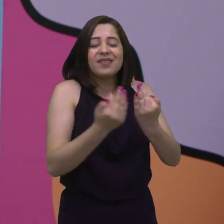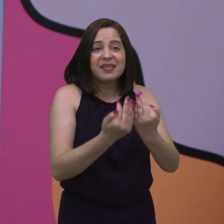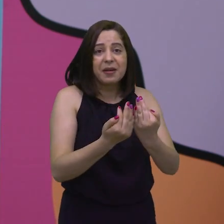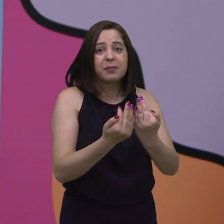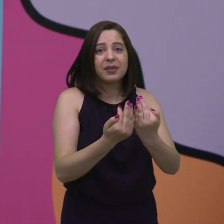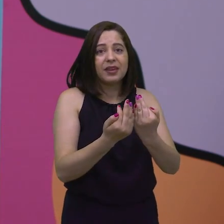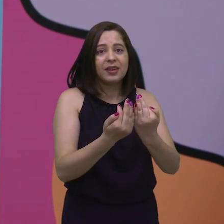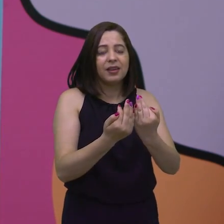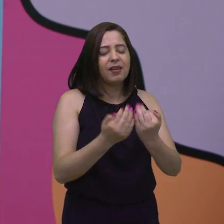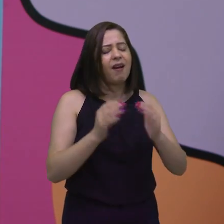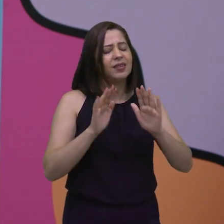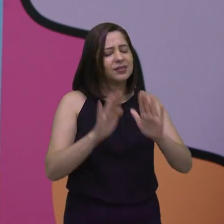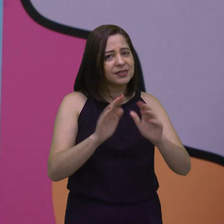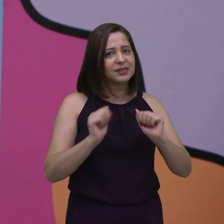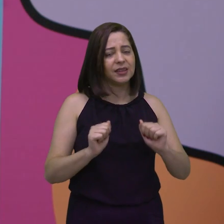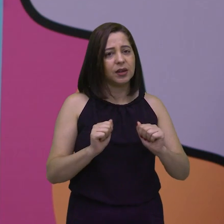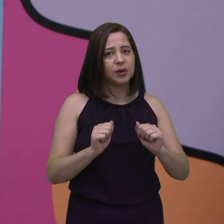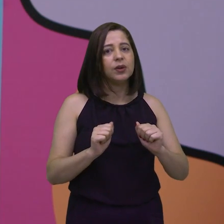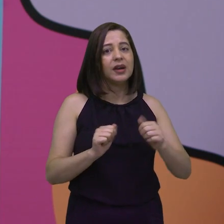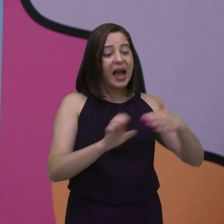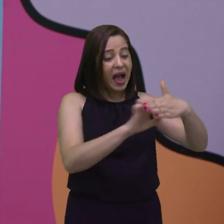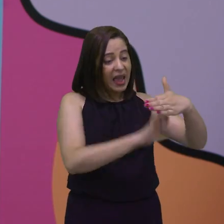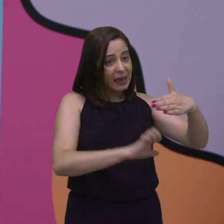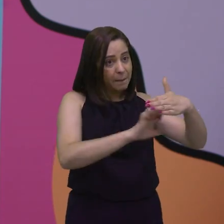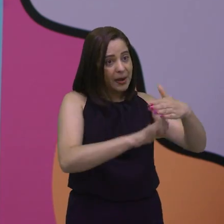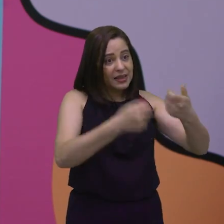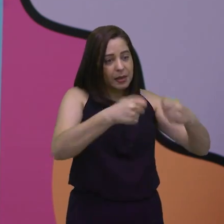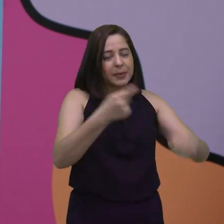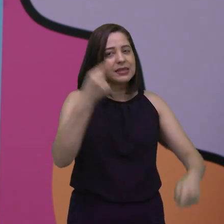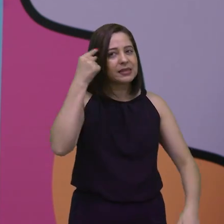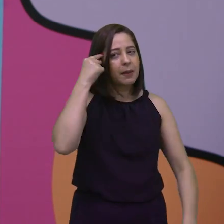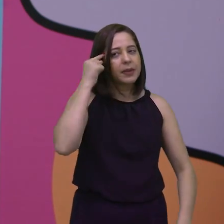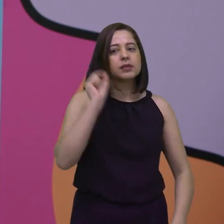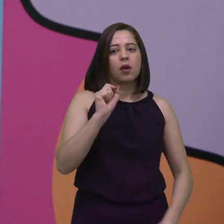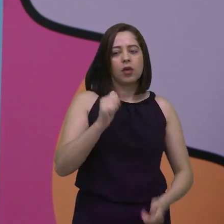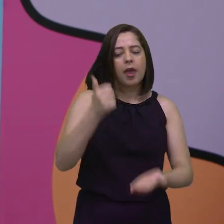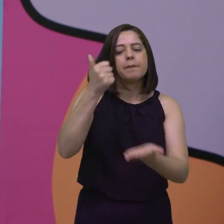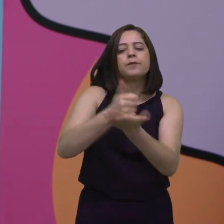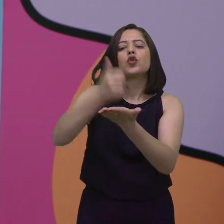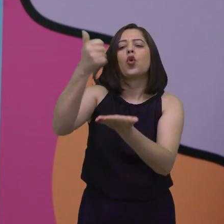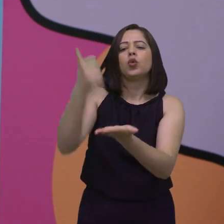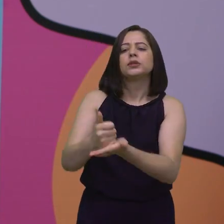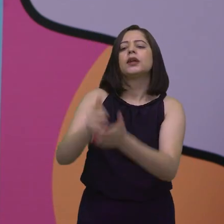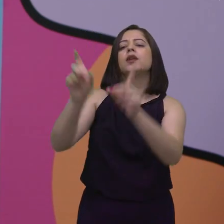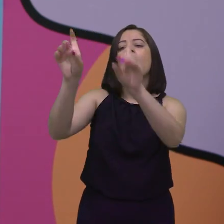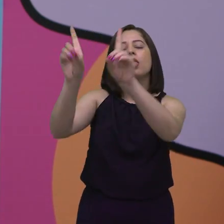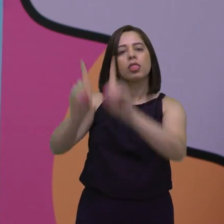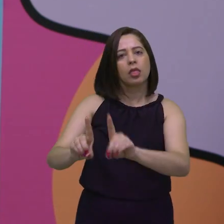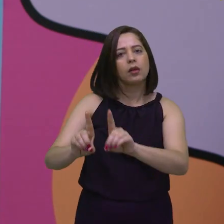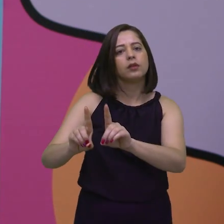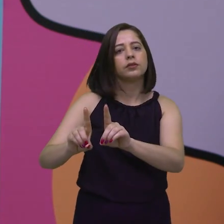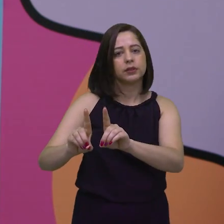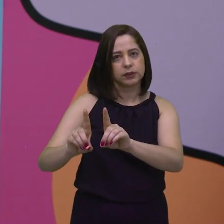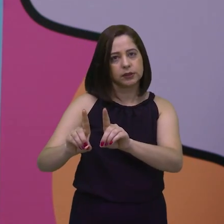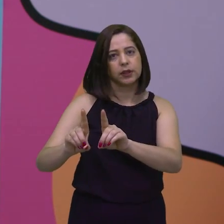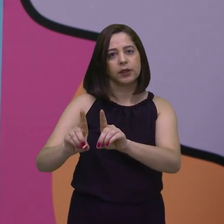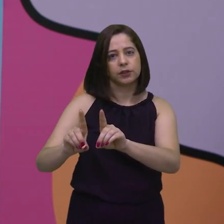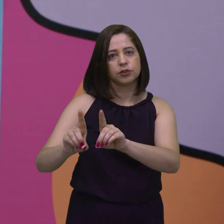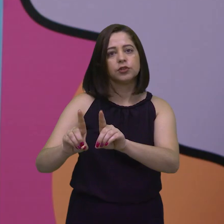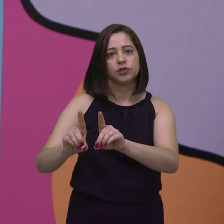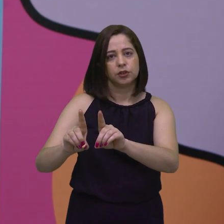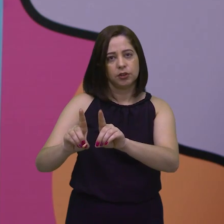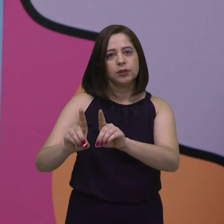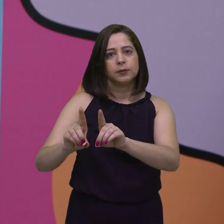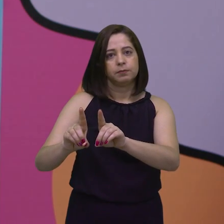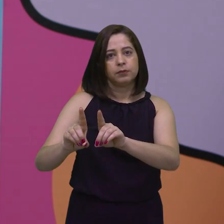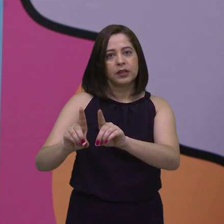Então, tem que pensar que quando você contrata uma pessoa com deficiência,